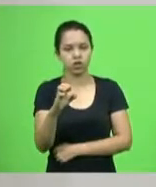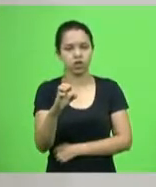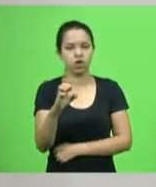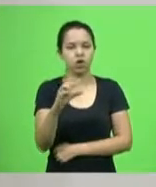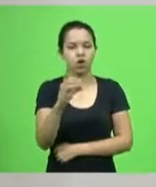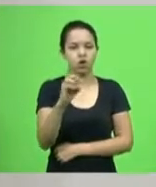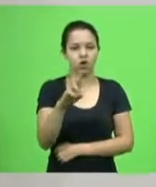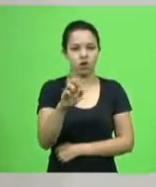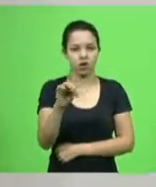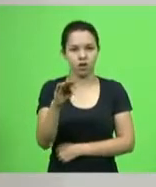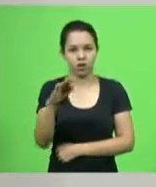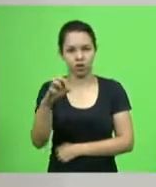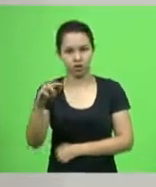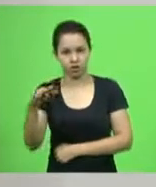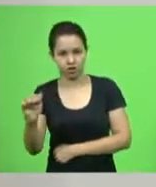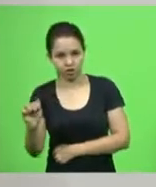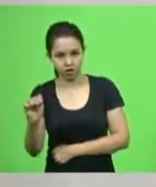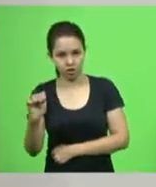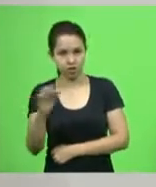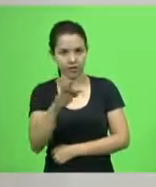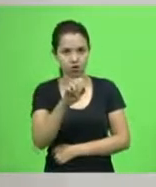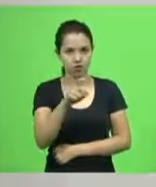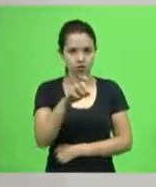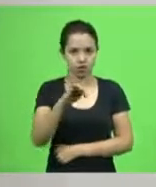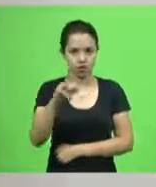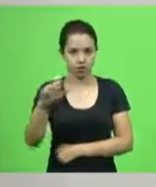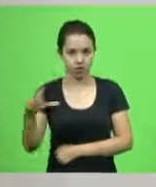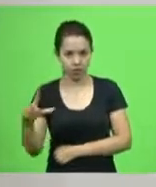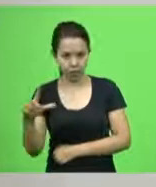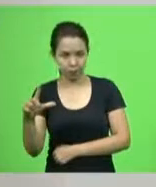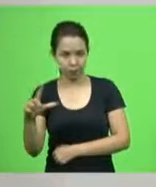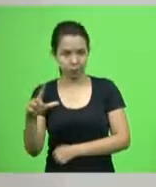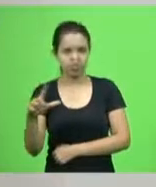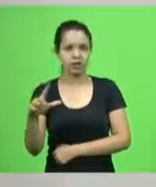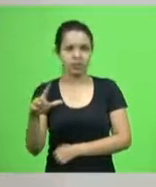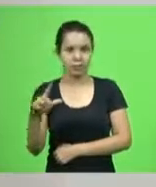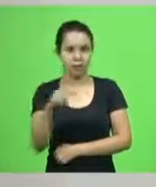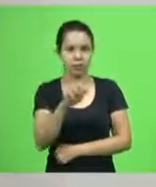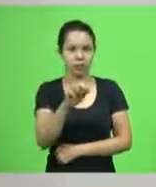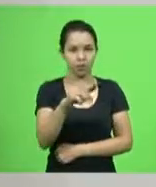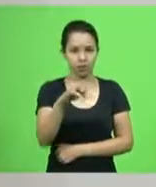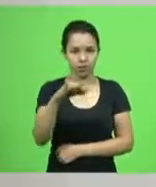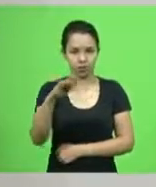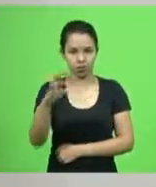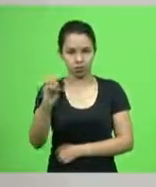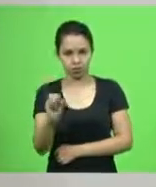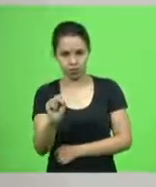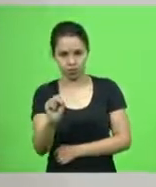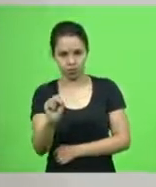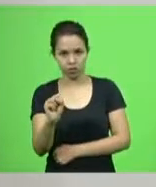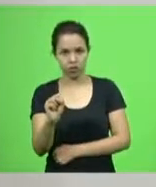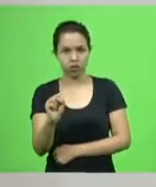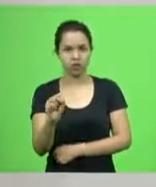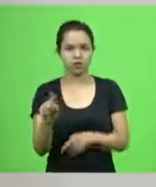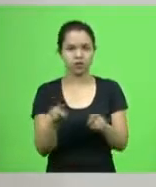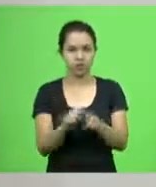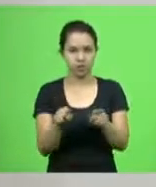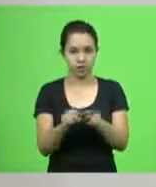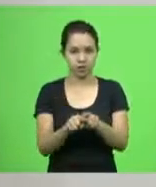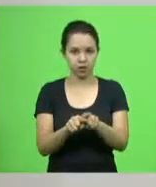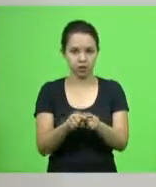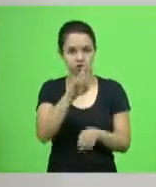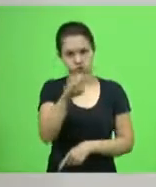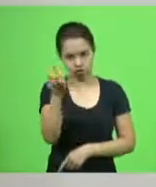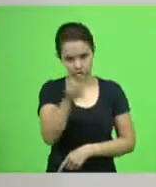Guedes, Cunha Porã, Nova Erechim, Palmitos e também Xaxim. Expectativa, não é